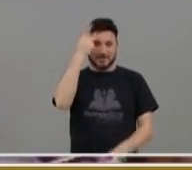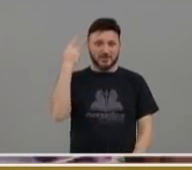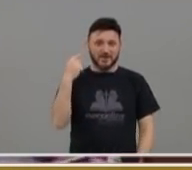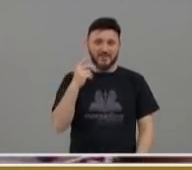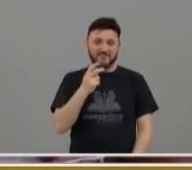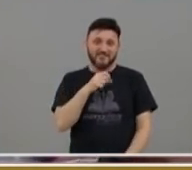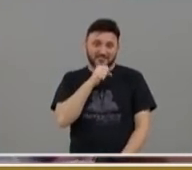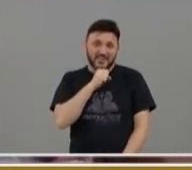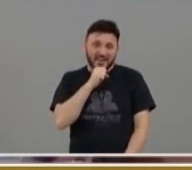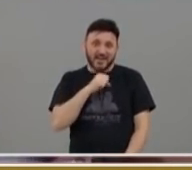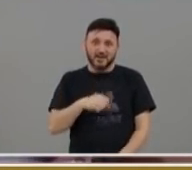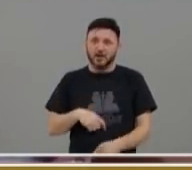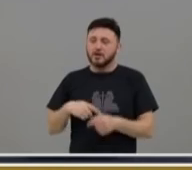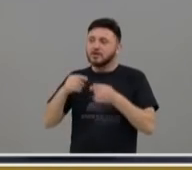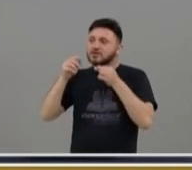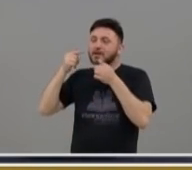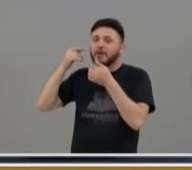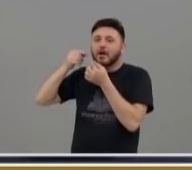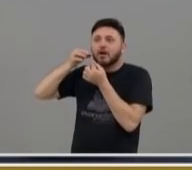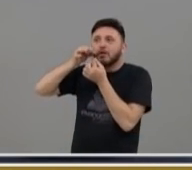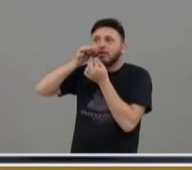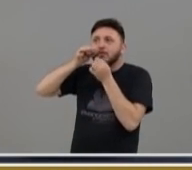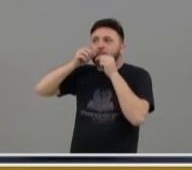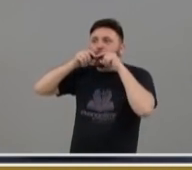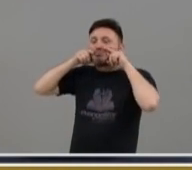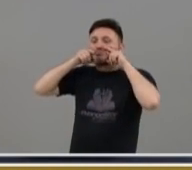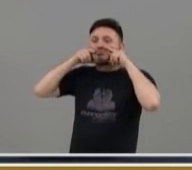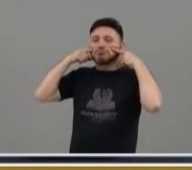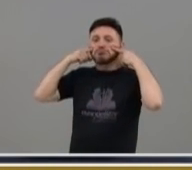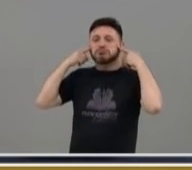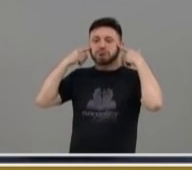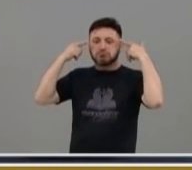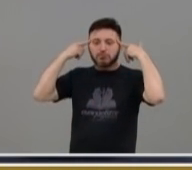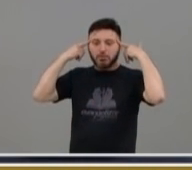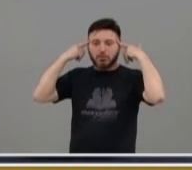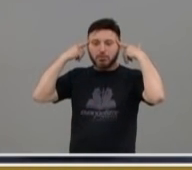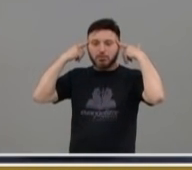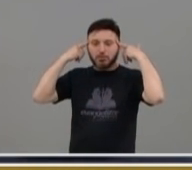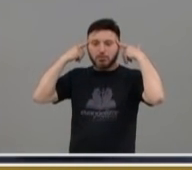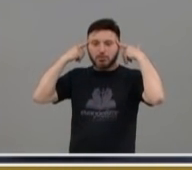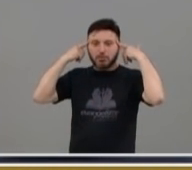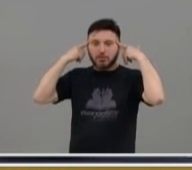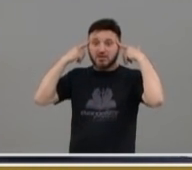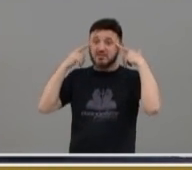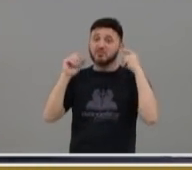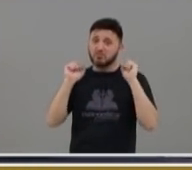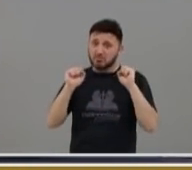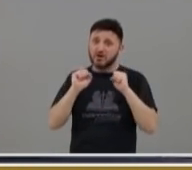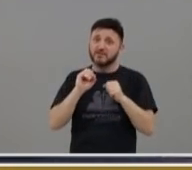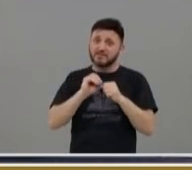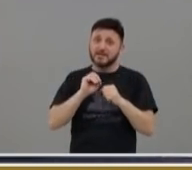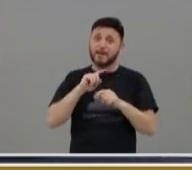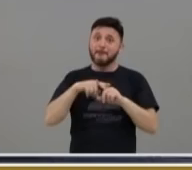botox aqui, levanta, não sei lá, outra coisa. Deixa eu falar uma coisa, você pode até fazer, mas vai cair, viu? Vai chegar uma hora que não vai ter mais